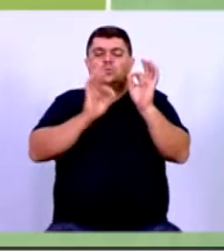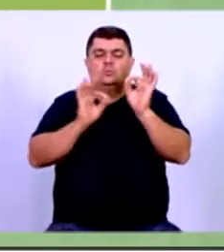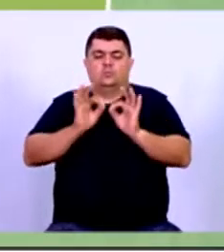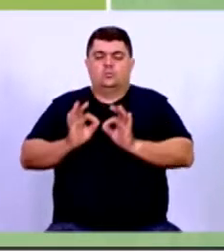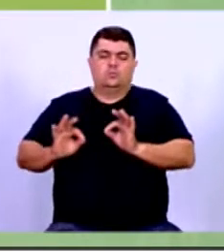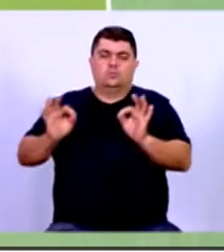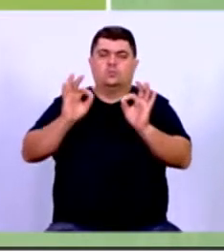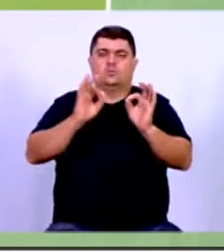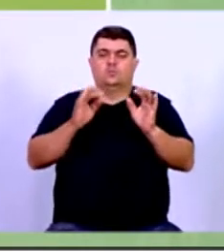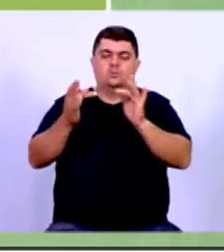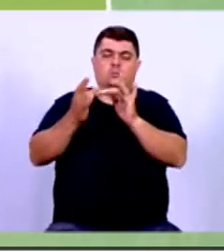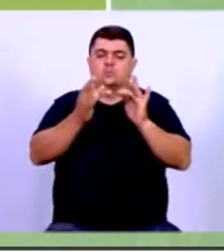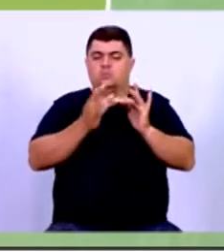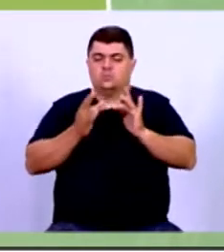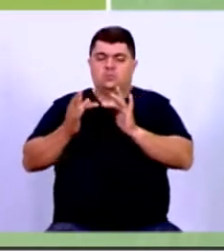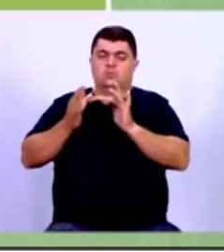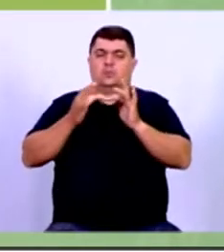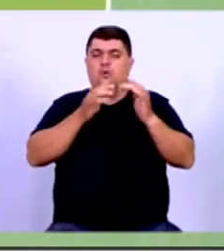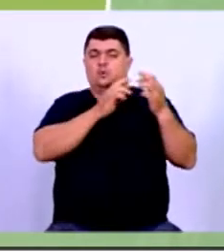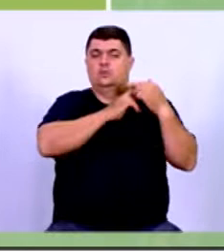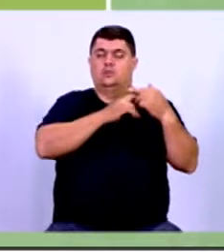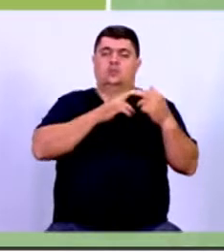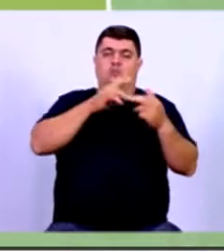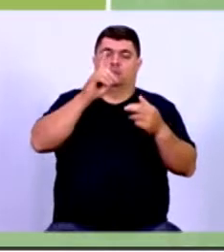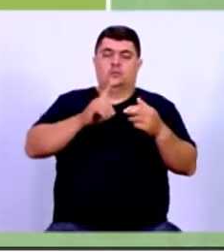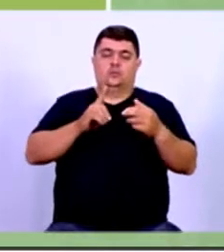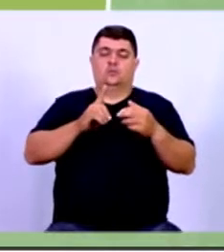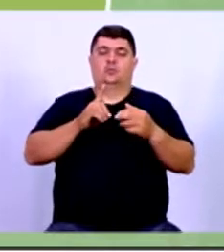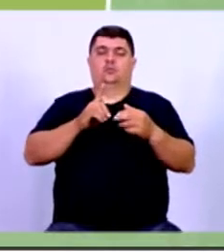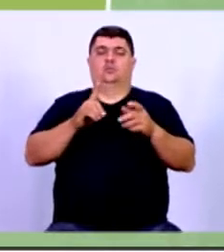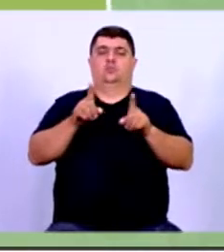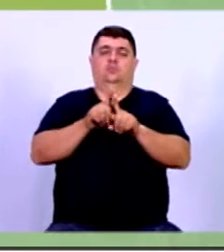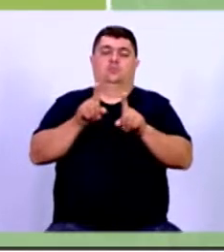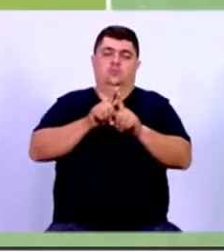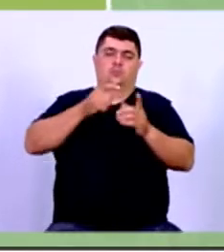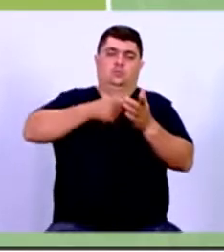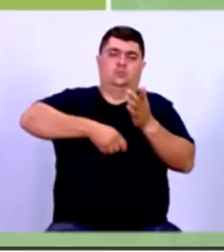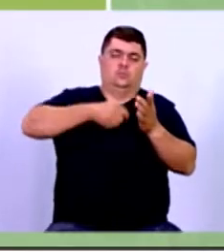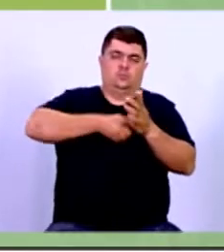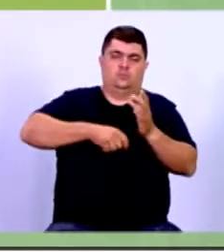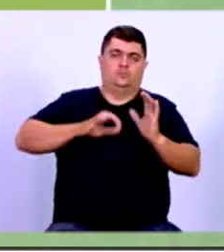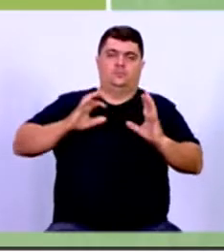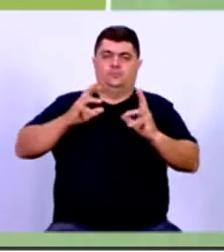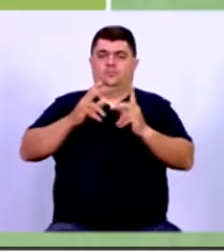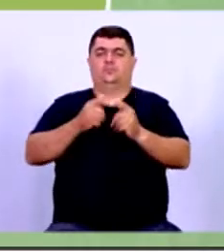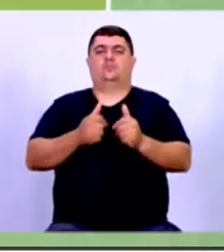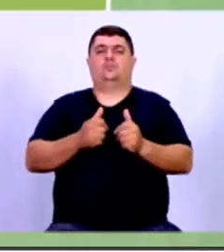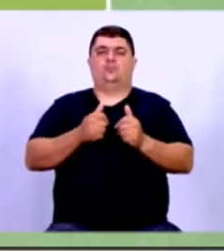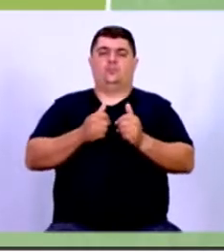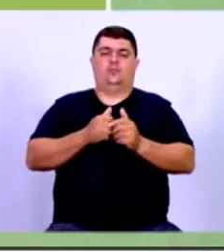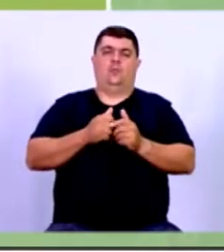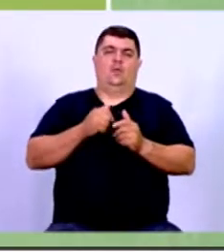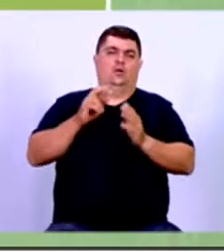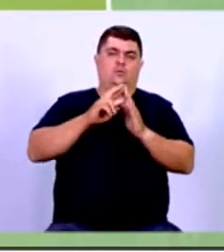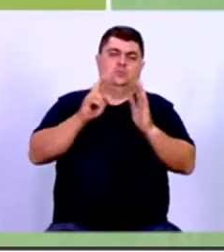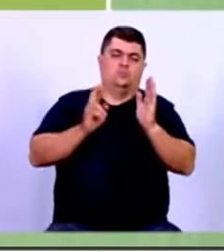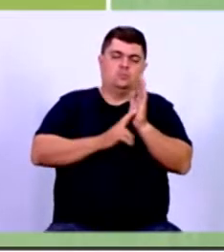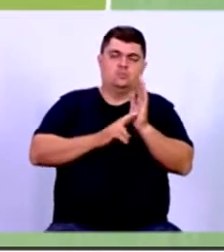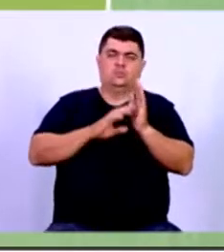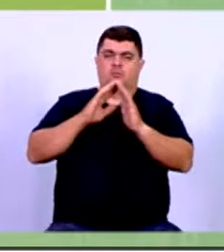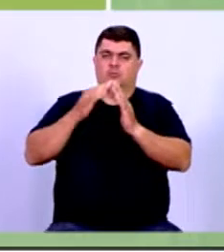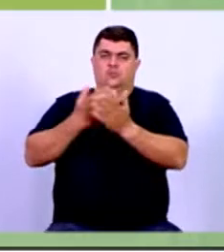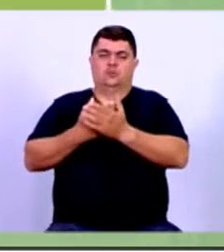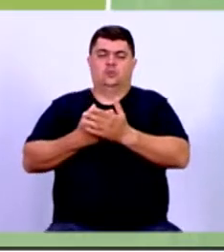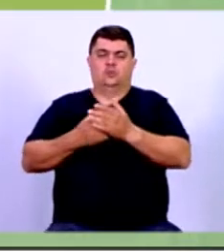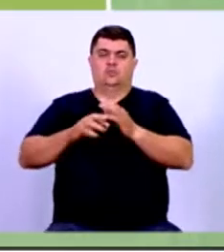como que ele se processa, as responsabilidades, os deveres, os direitos da empresa, os direitos do aluno, os direitos da instituição de ensino.